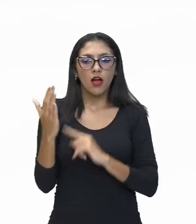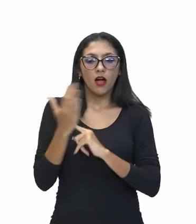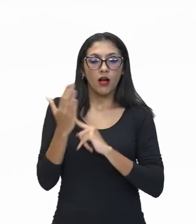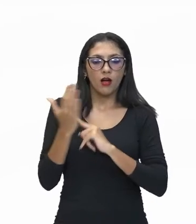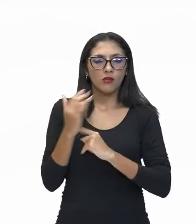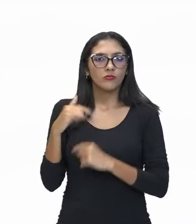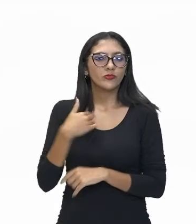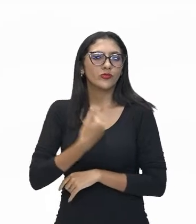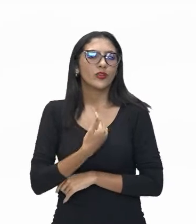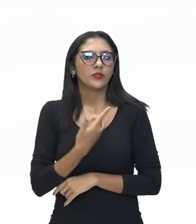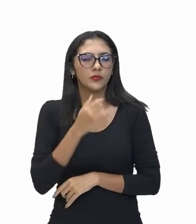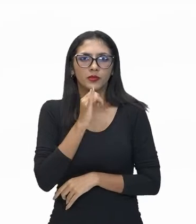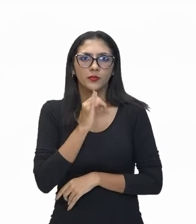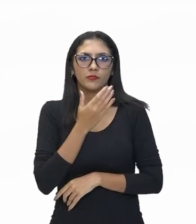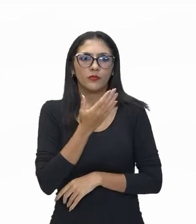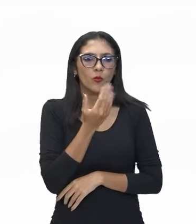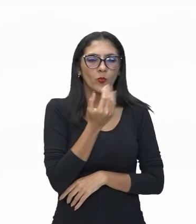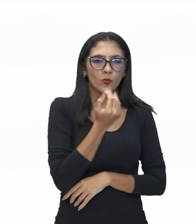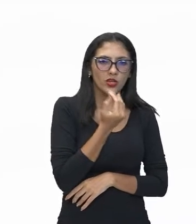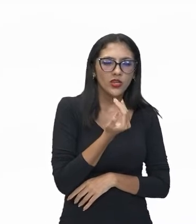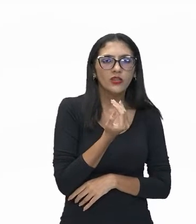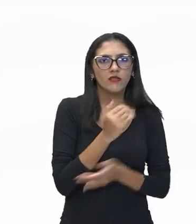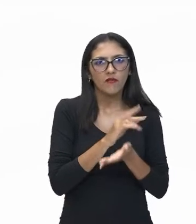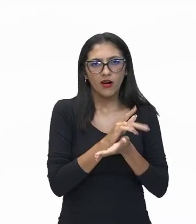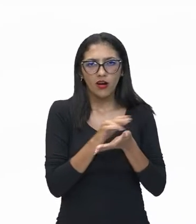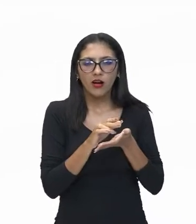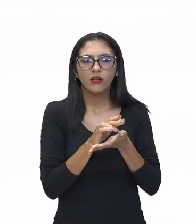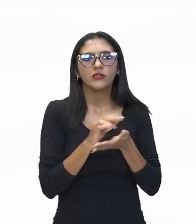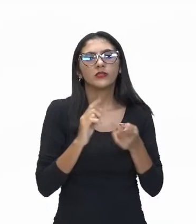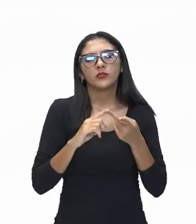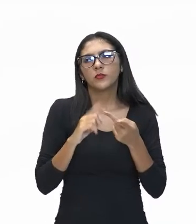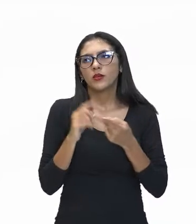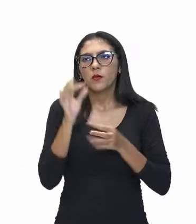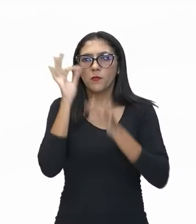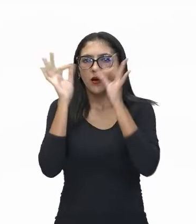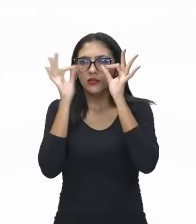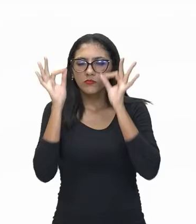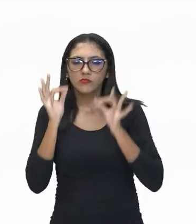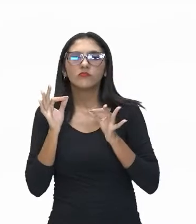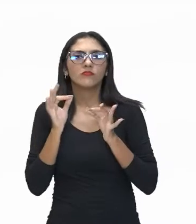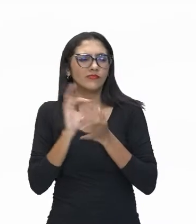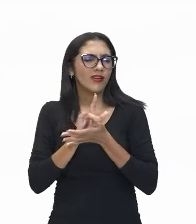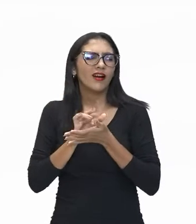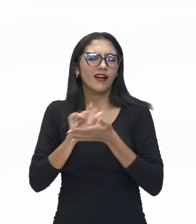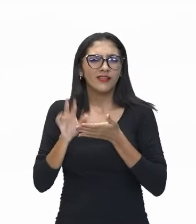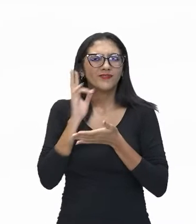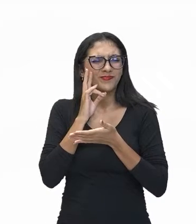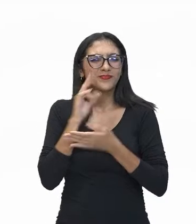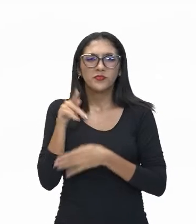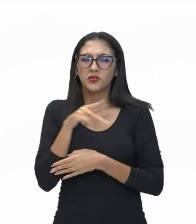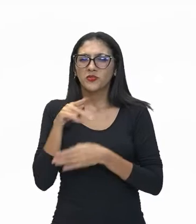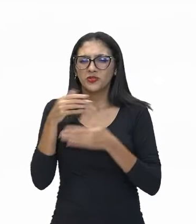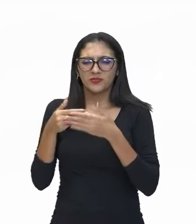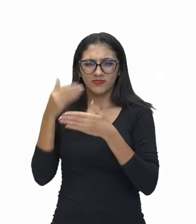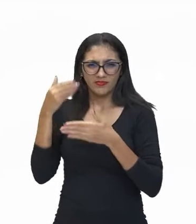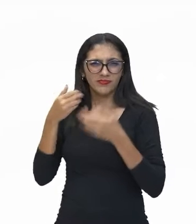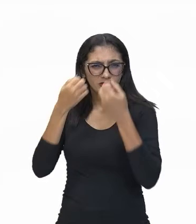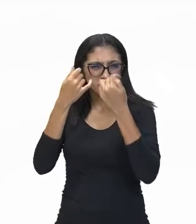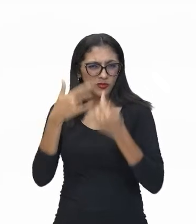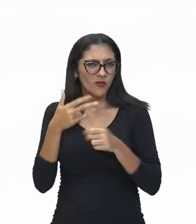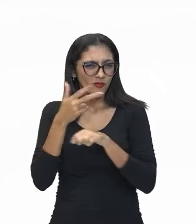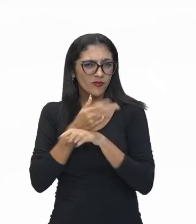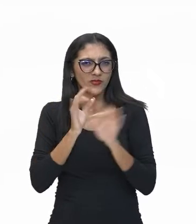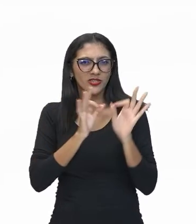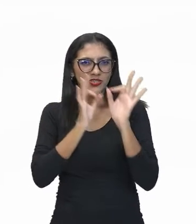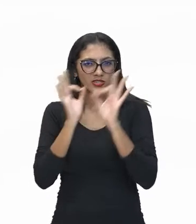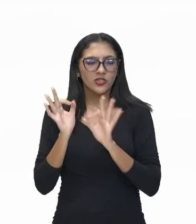né, nos alimentos e também nos cosméticos, como a professora falou na questão do vídeo, né? Existe